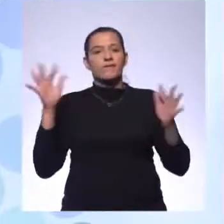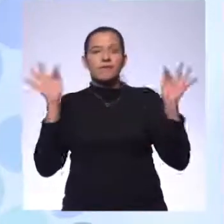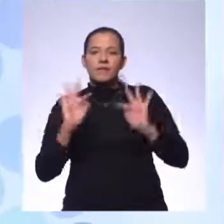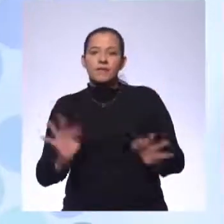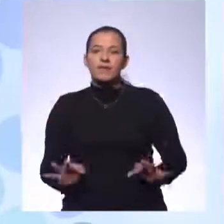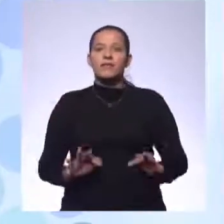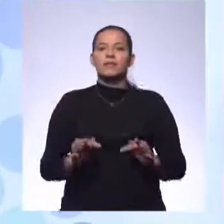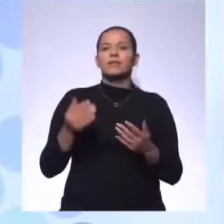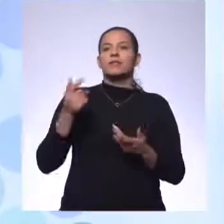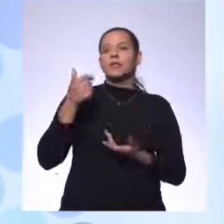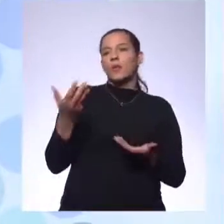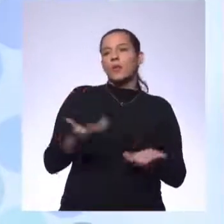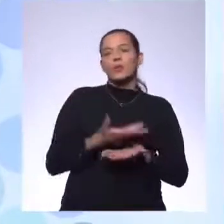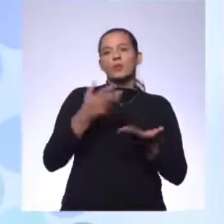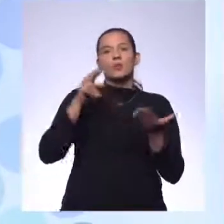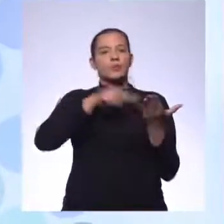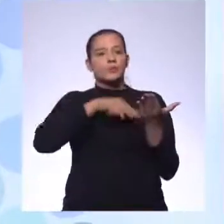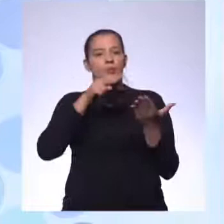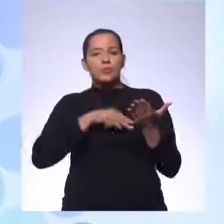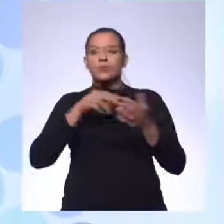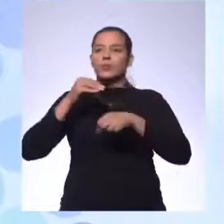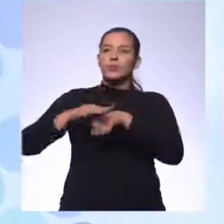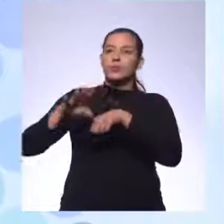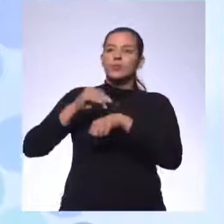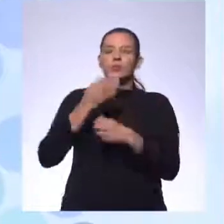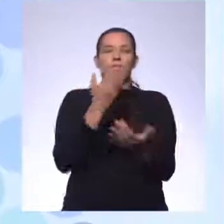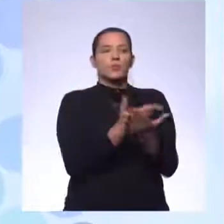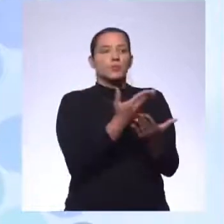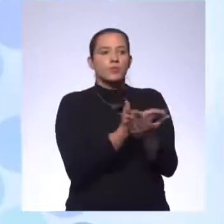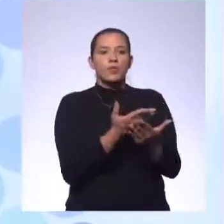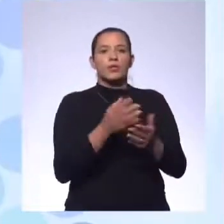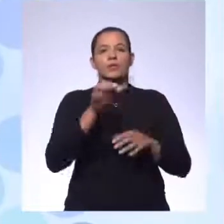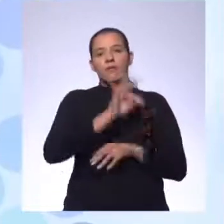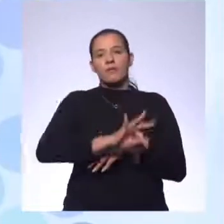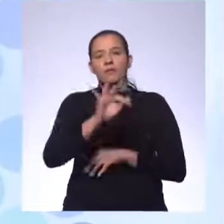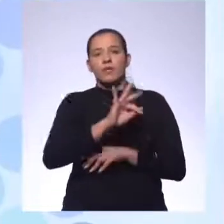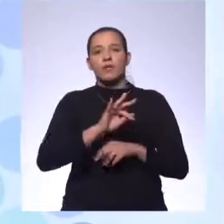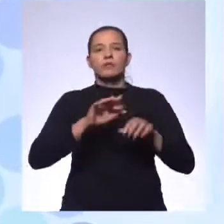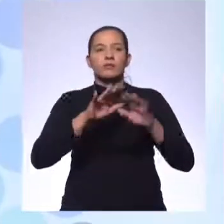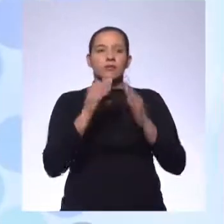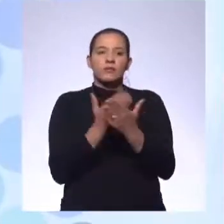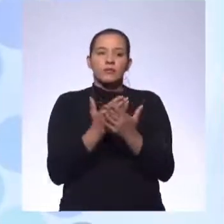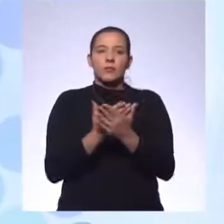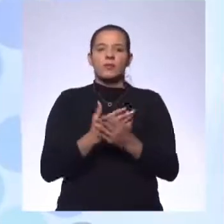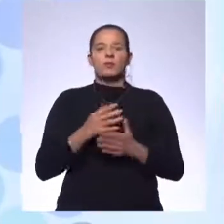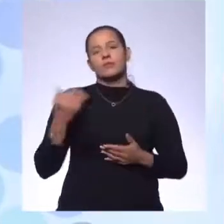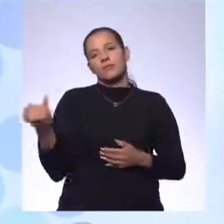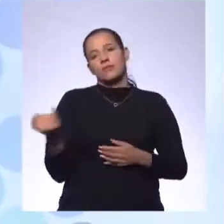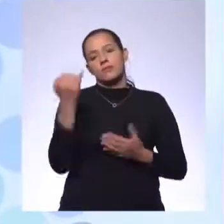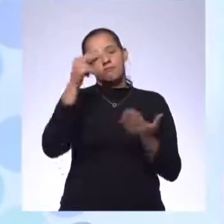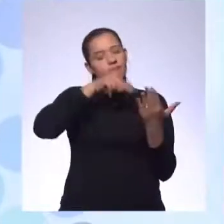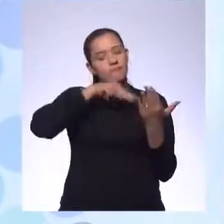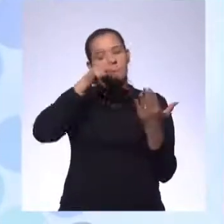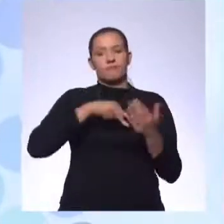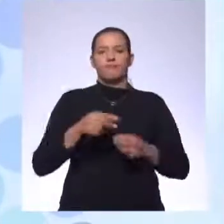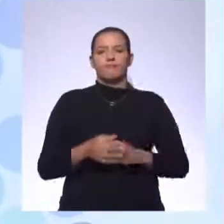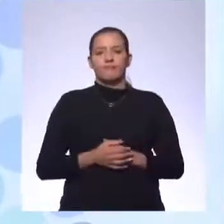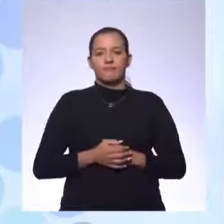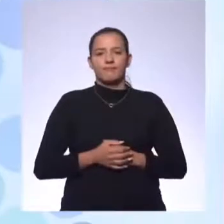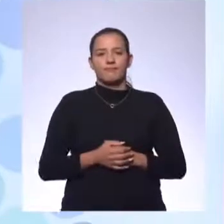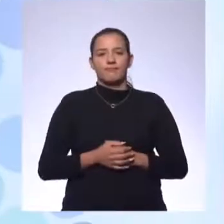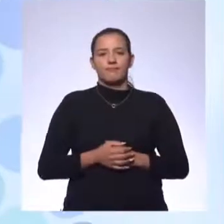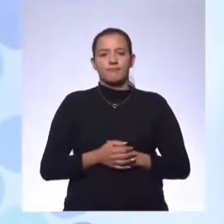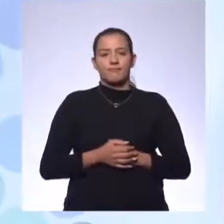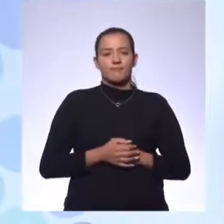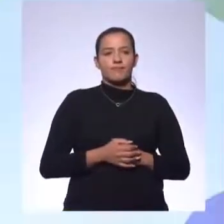para mulheres e hoje são estudados na universidade, estudados nas escolas. Então, é isto. Ler é muito importante. Então, é